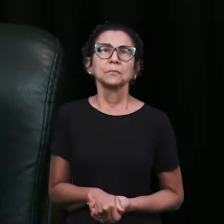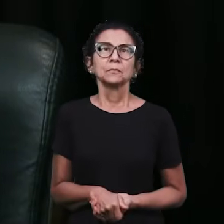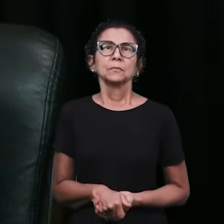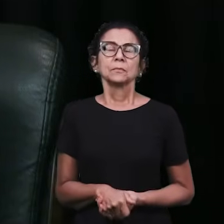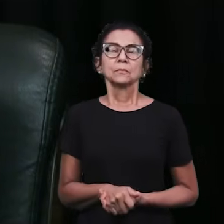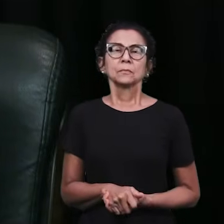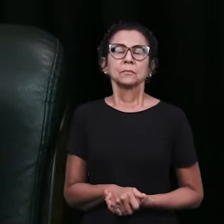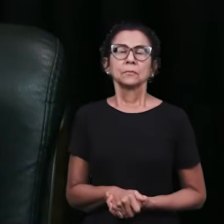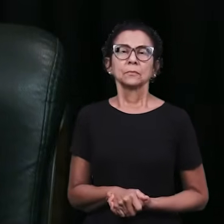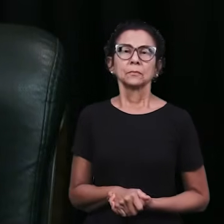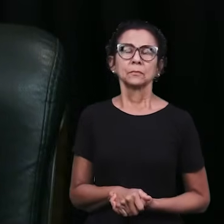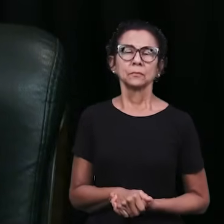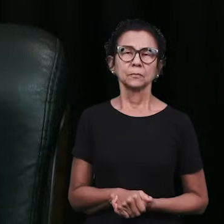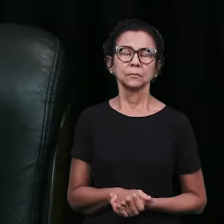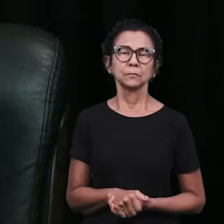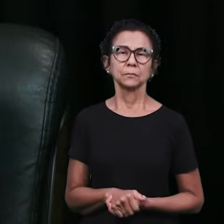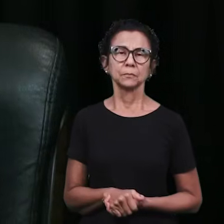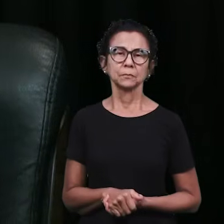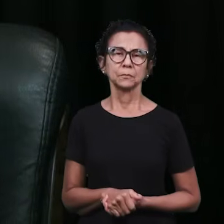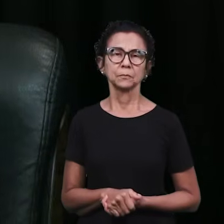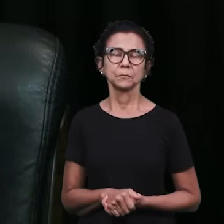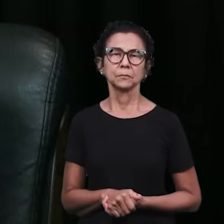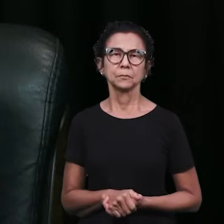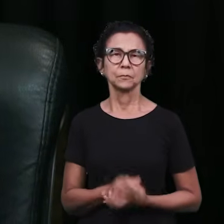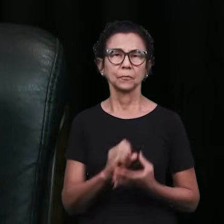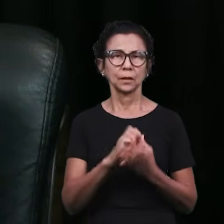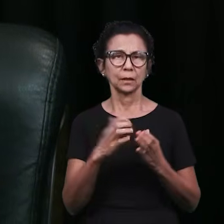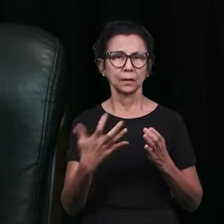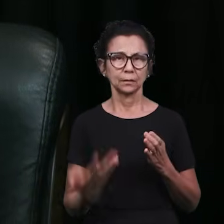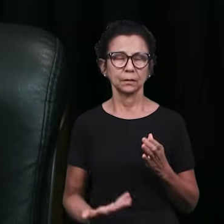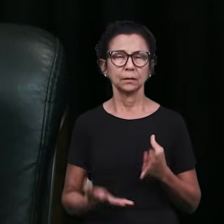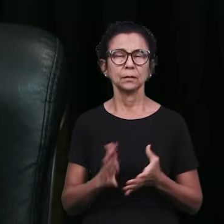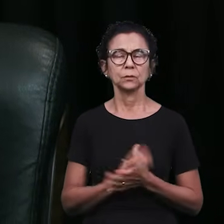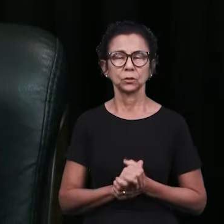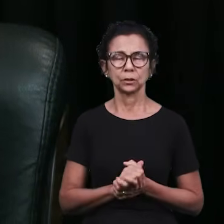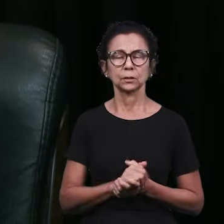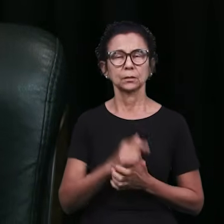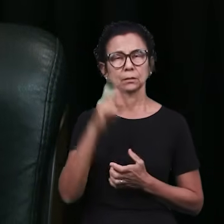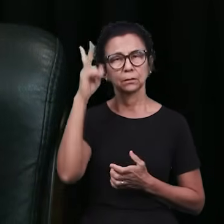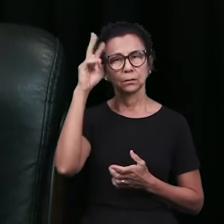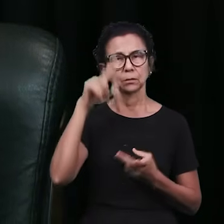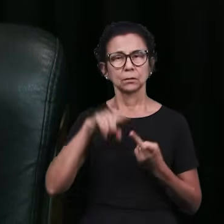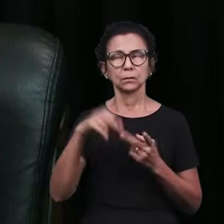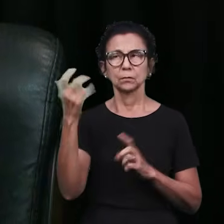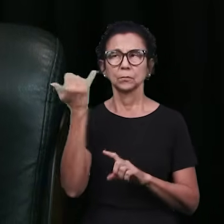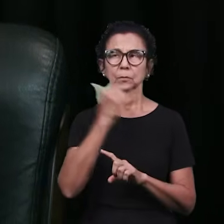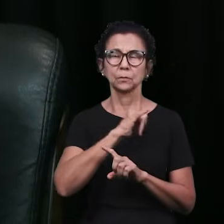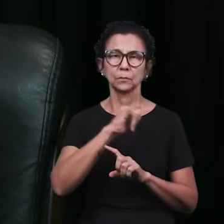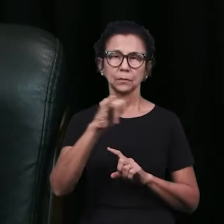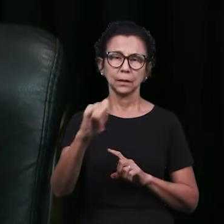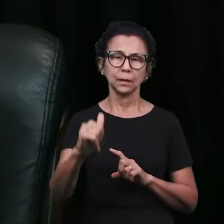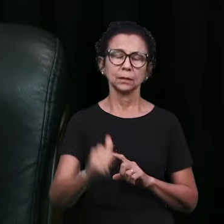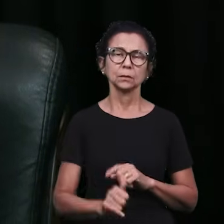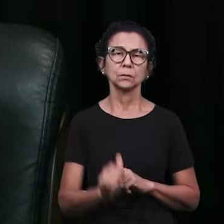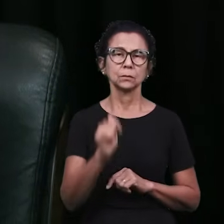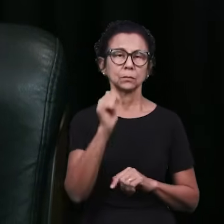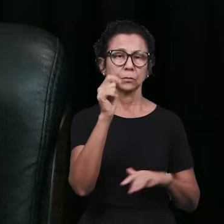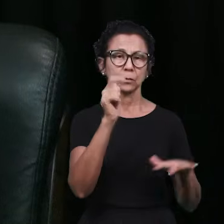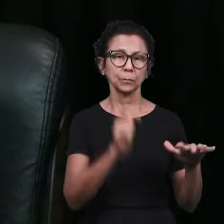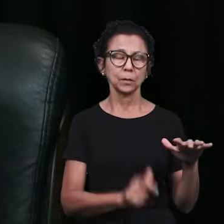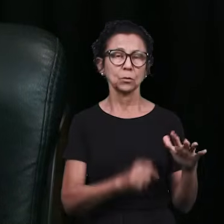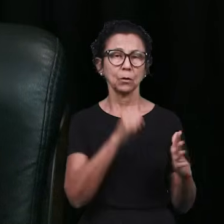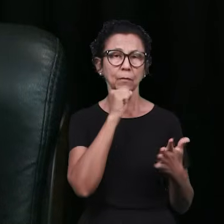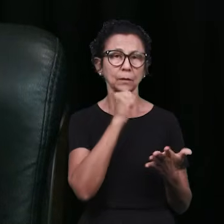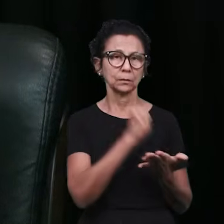vamos abordar aqui alguns aspectos históricos e proféticos sobre um personagem bíblico do